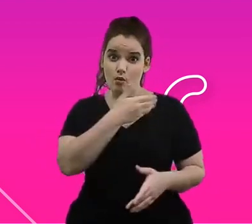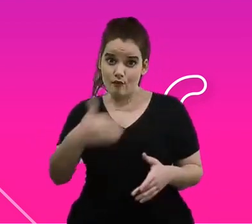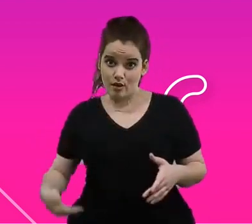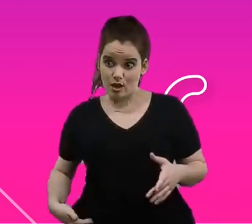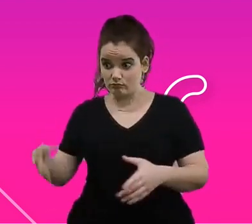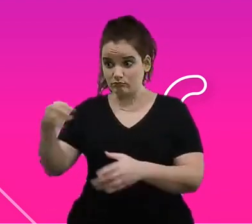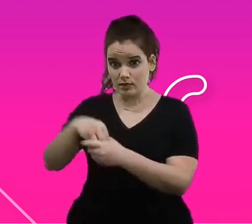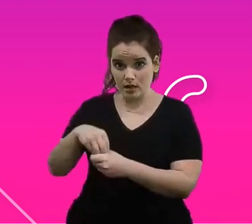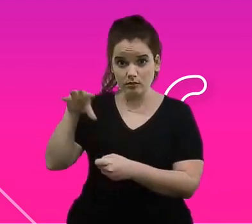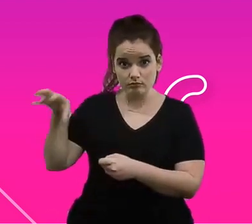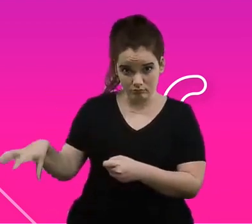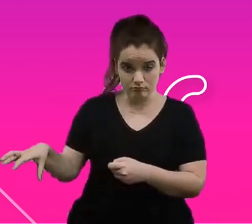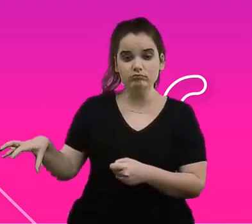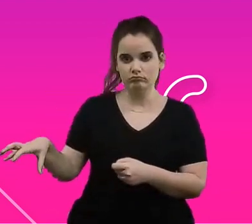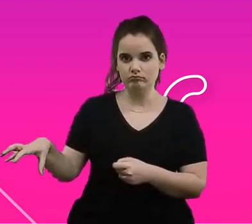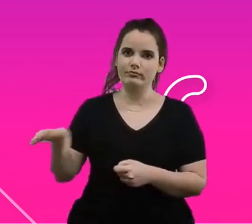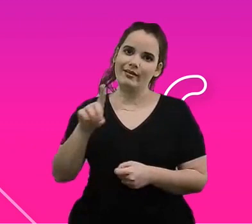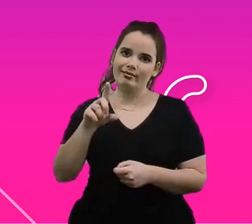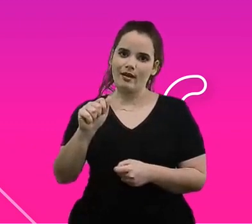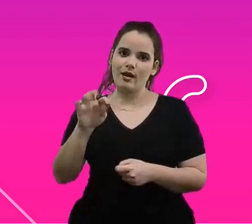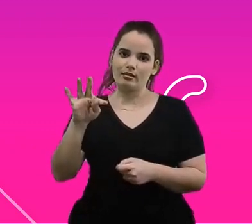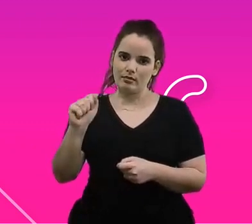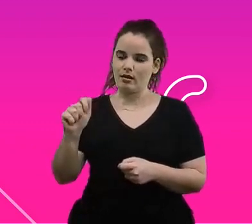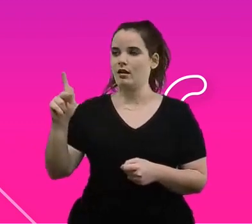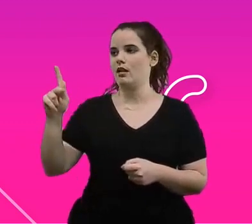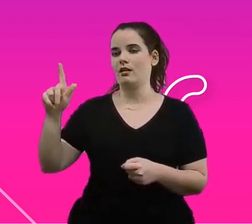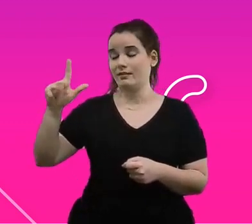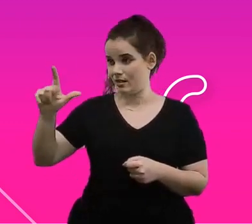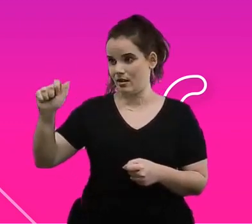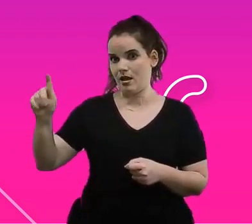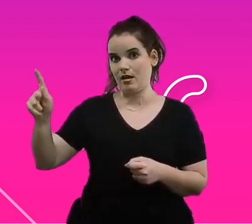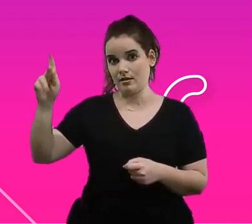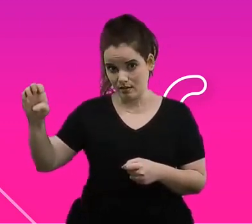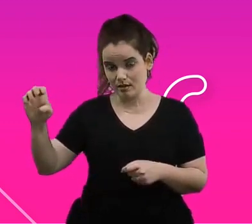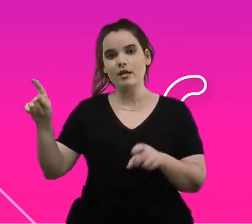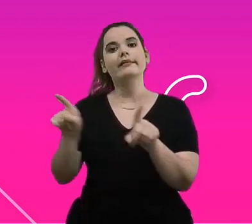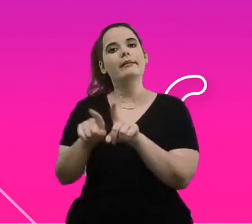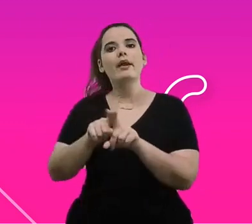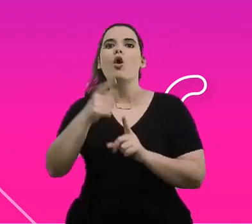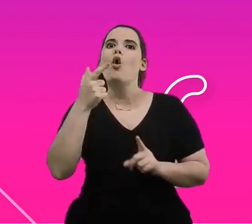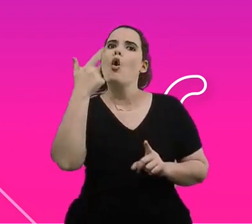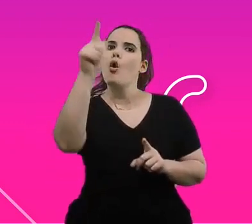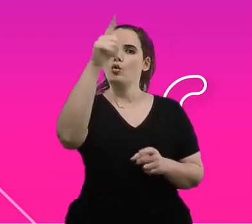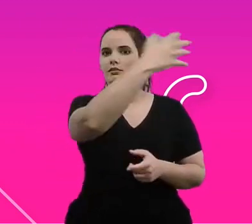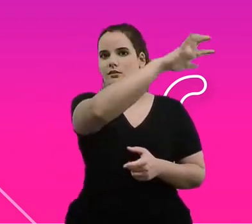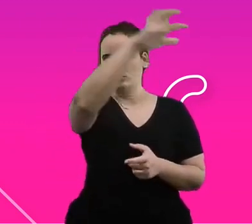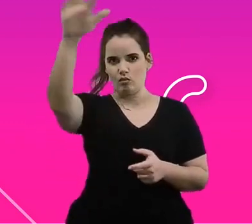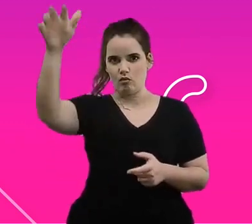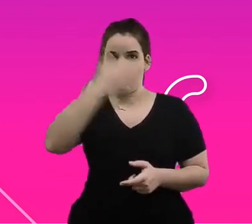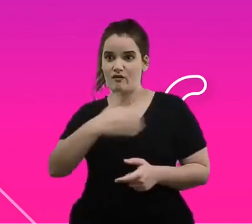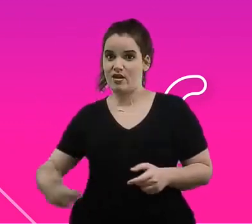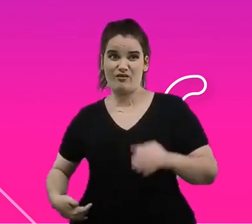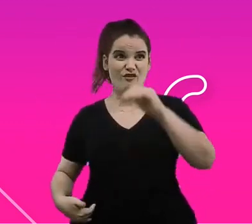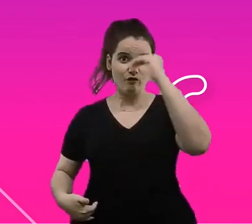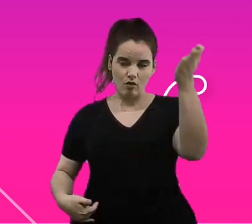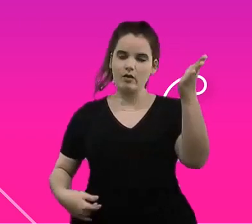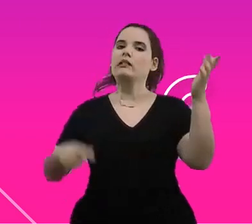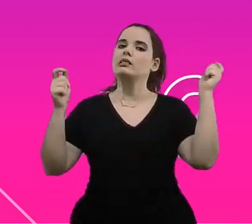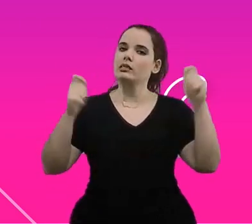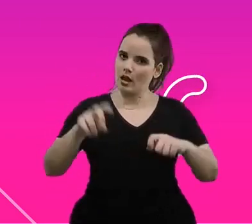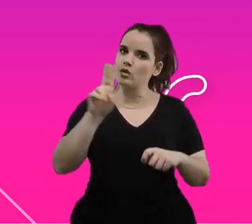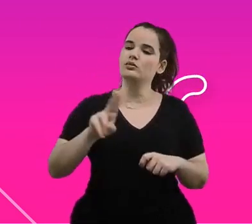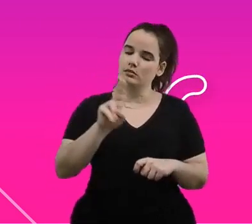predição. E obrigado também pelos comentários da banca. Então, agora a gente vai partindo aí para a